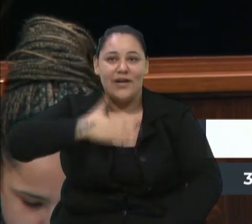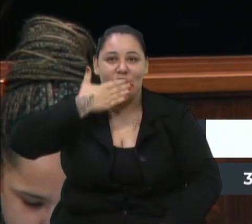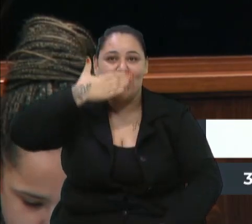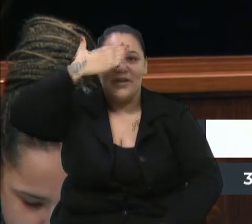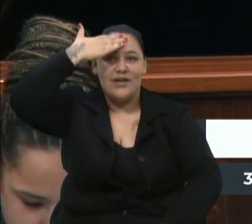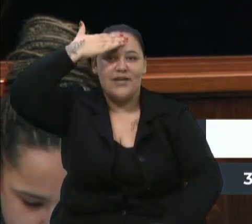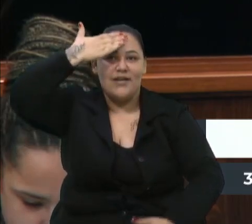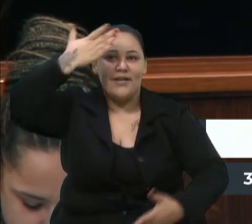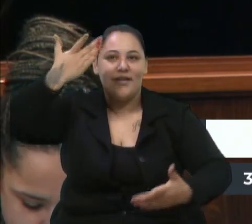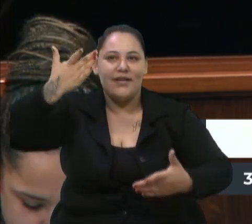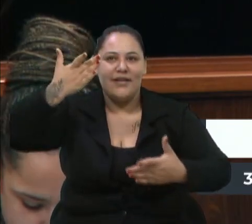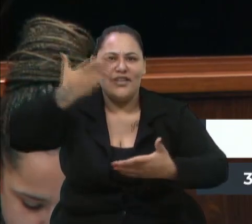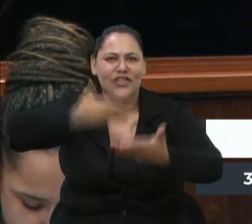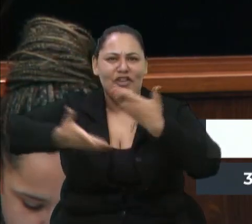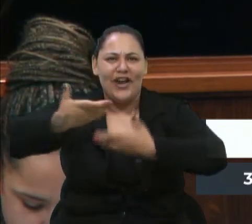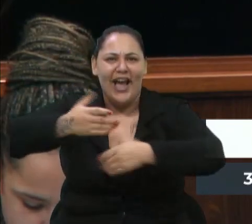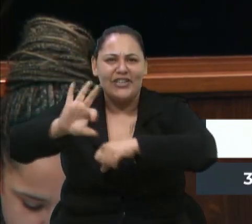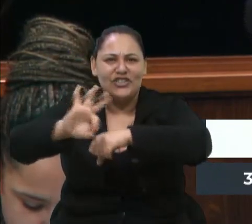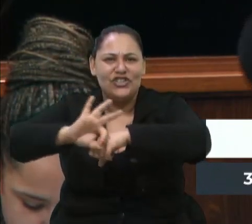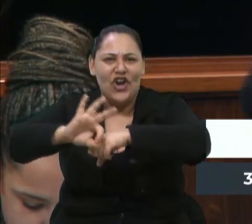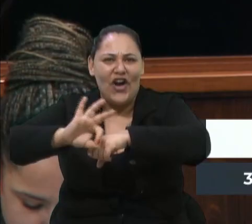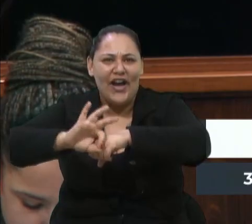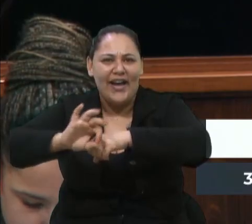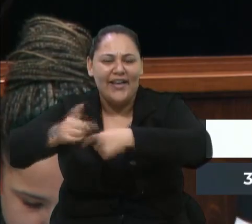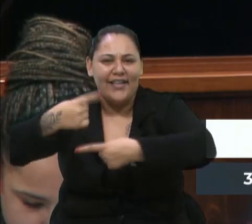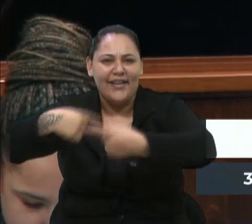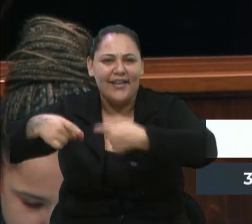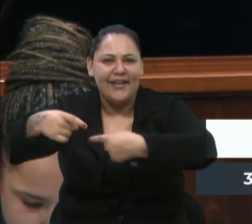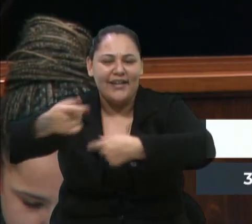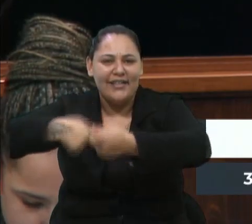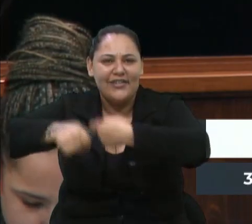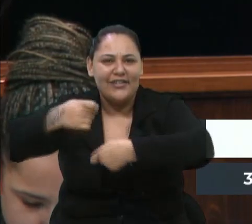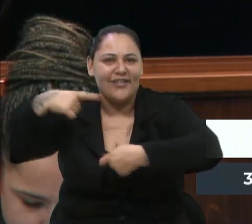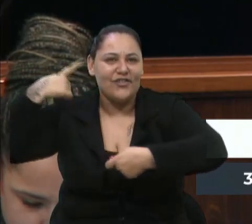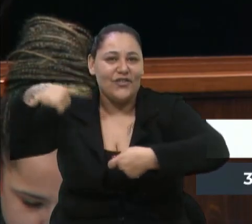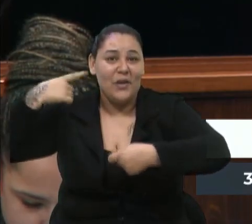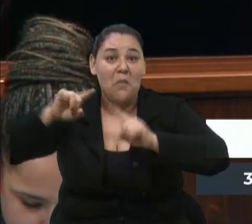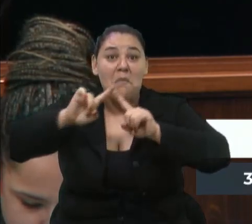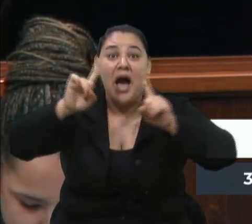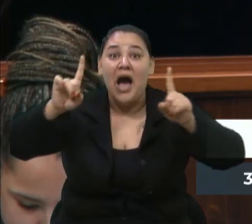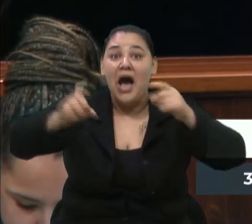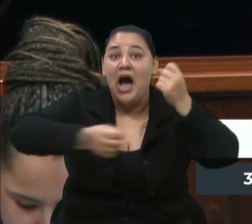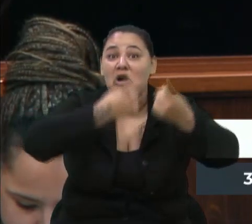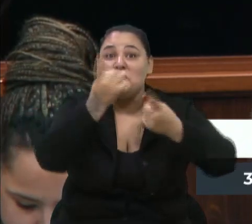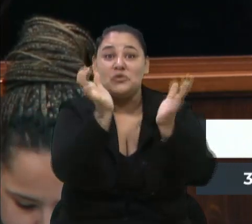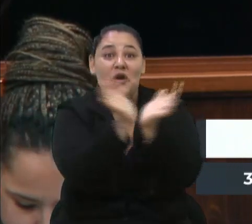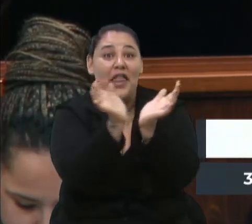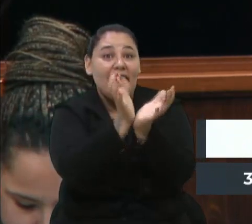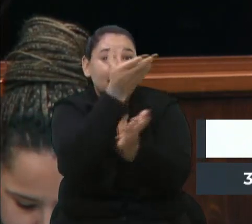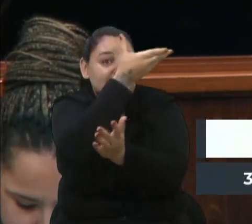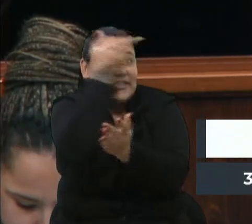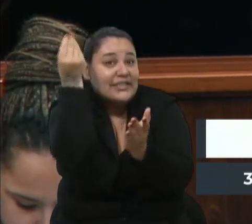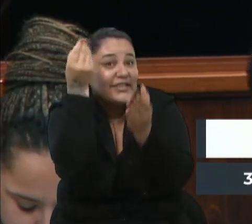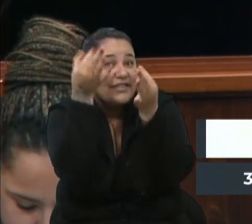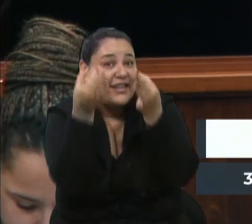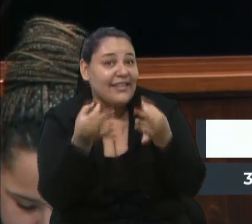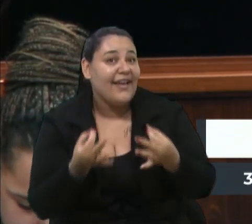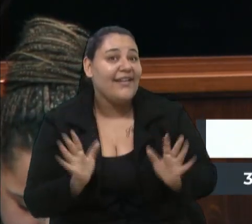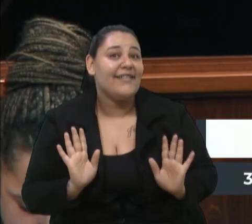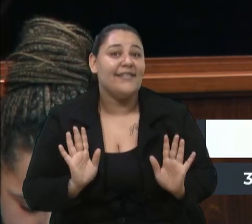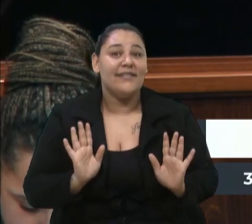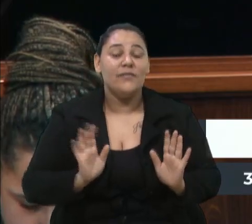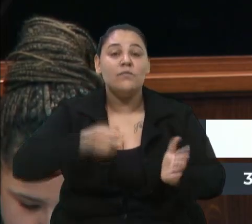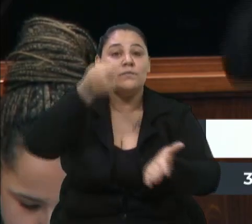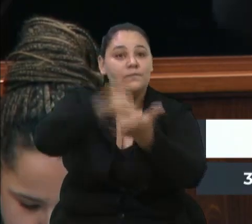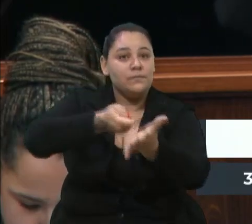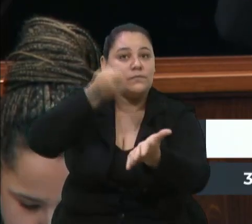foi negociada aí com advogado e não sei o quê, mas os meus colegas, alguns da direita aqui, esquecem disso. Vamos lutar pela